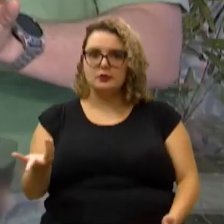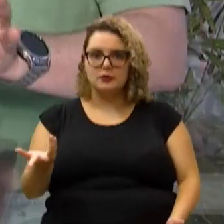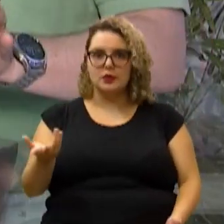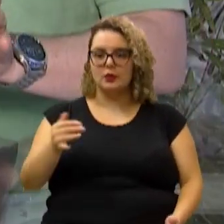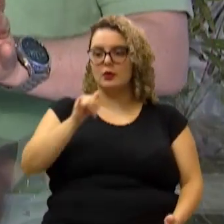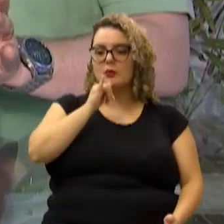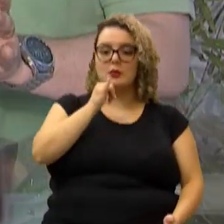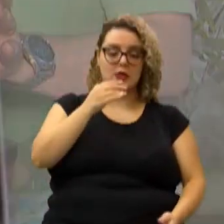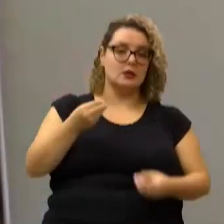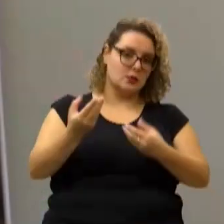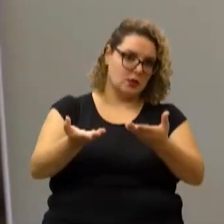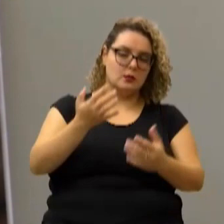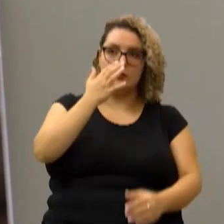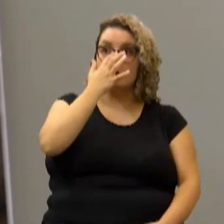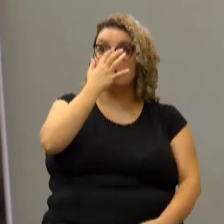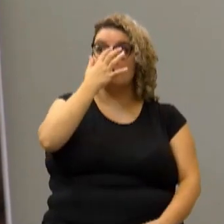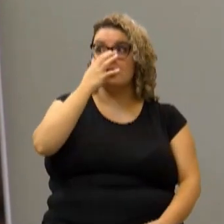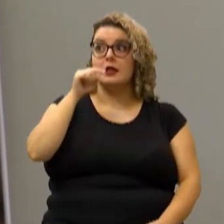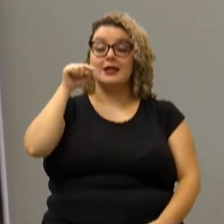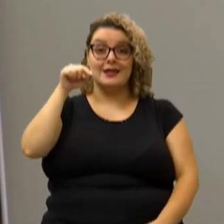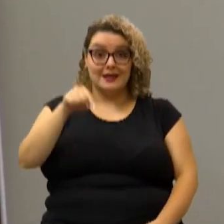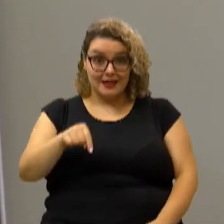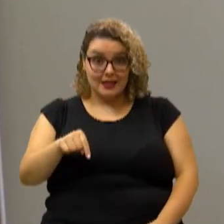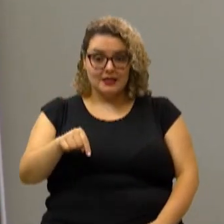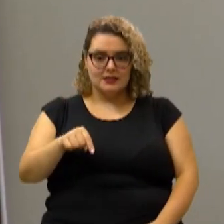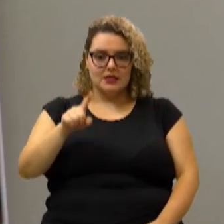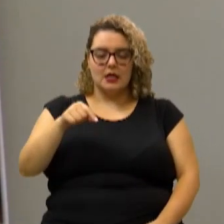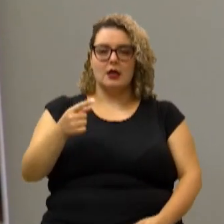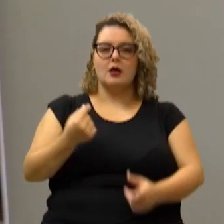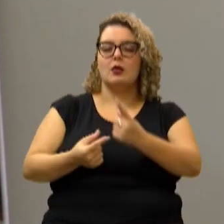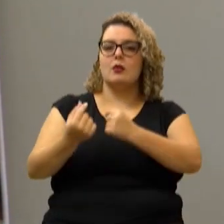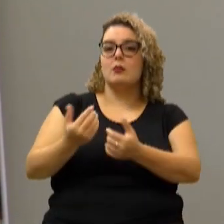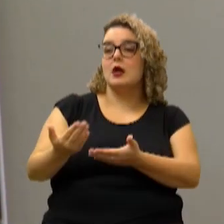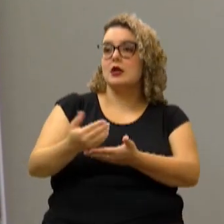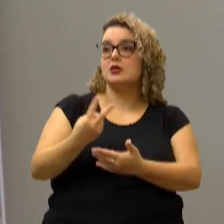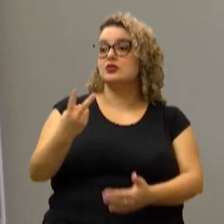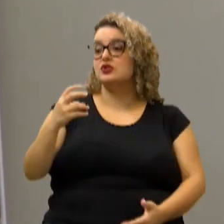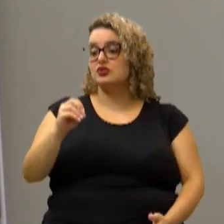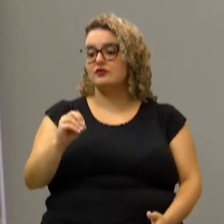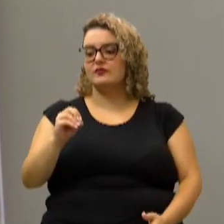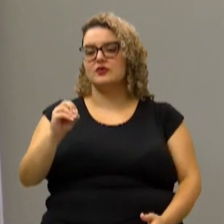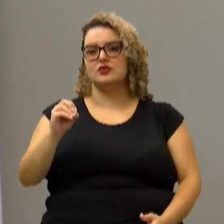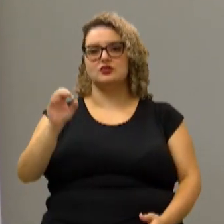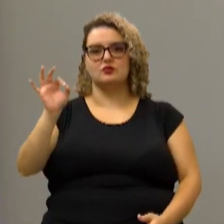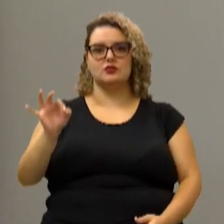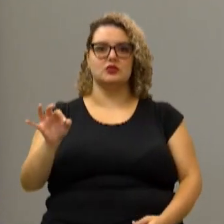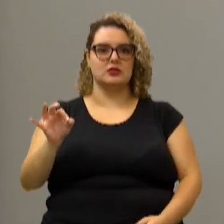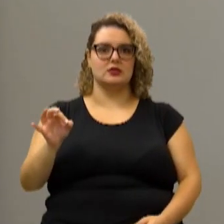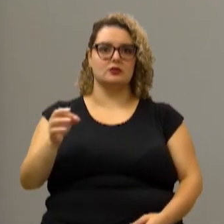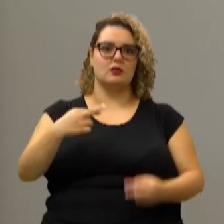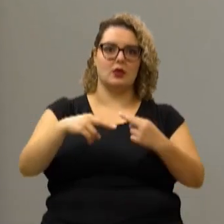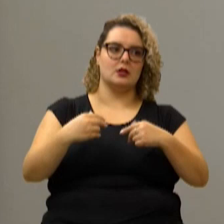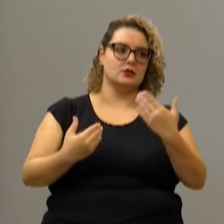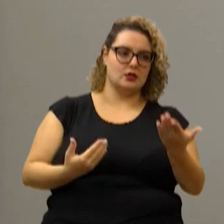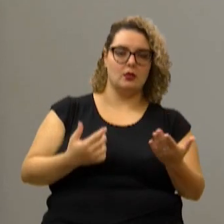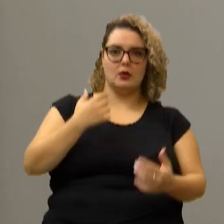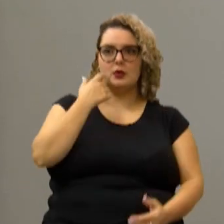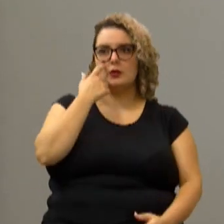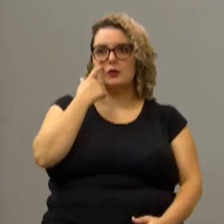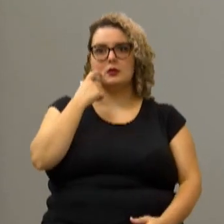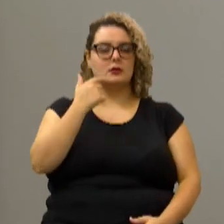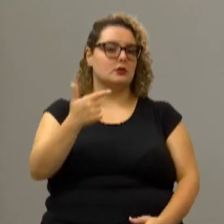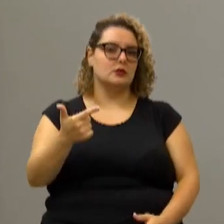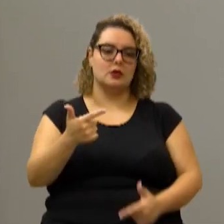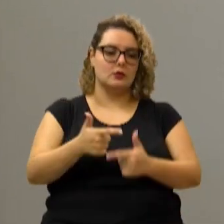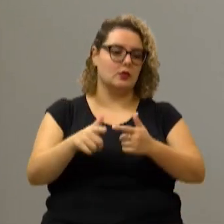2 mil como um exemplo que a gente colocou nesse caso seria uma receita de 20% em relação ao outro não